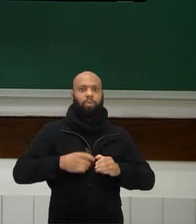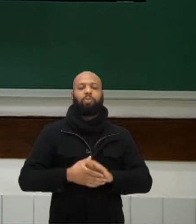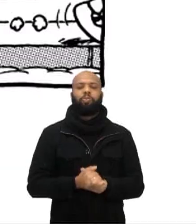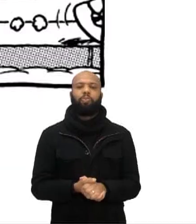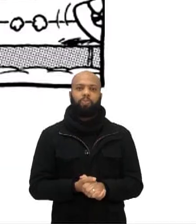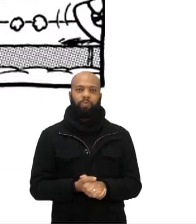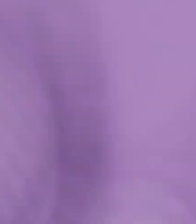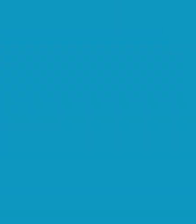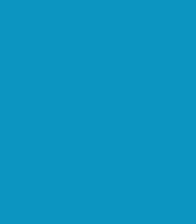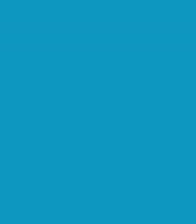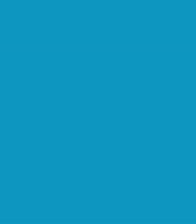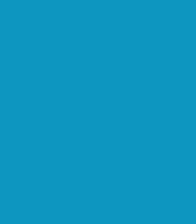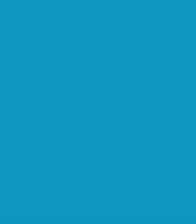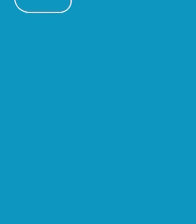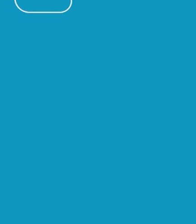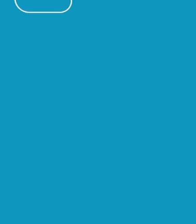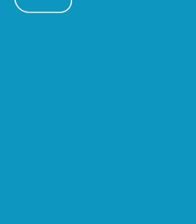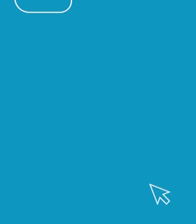eu volto já.